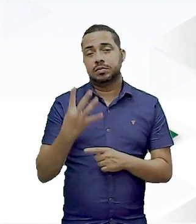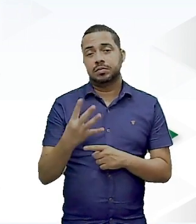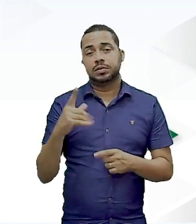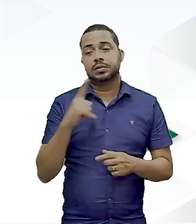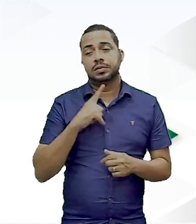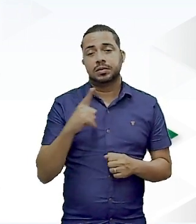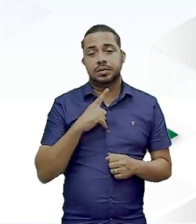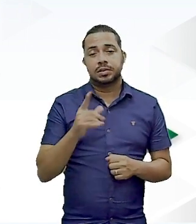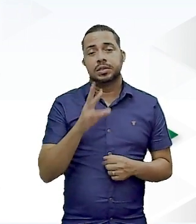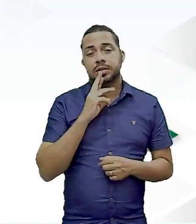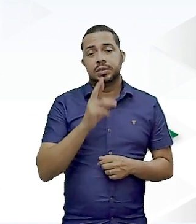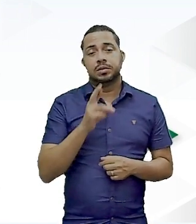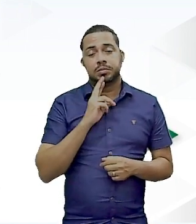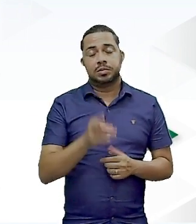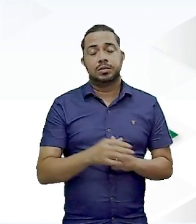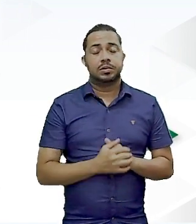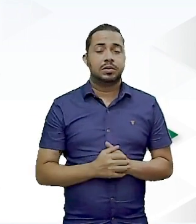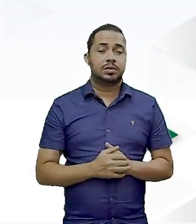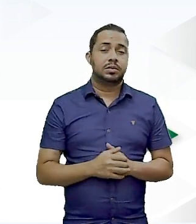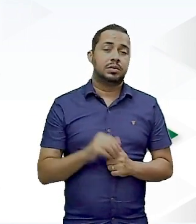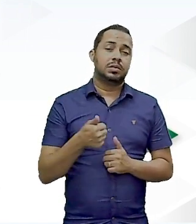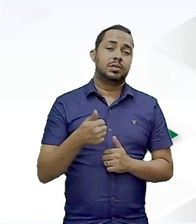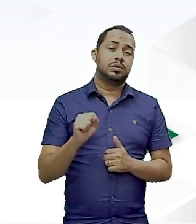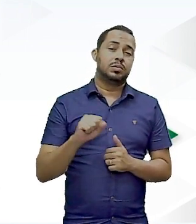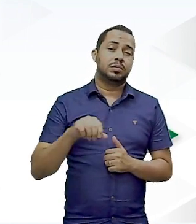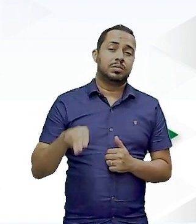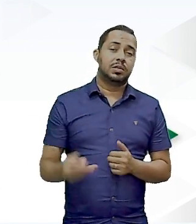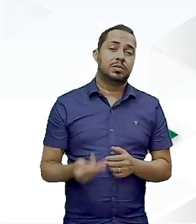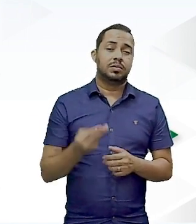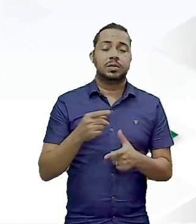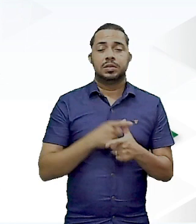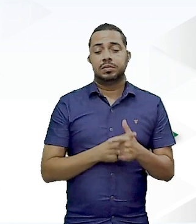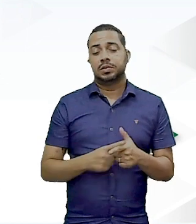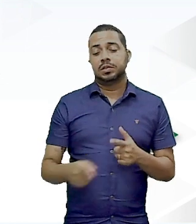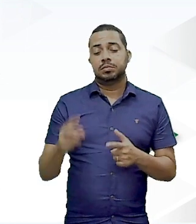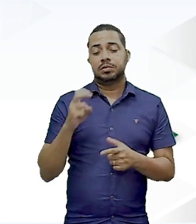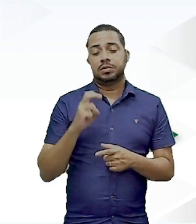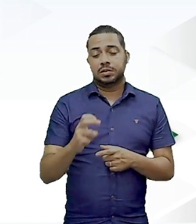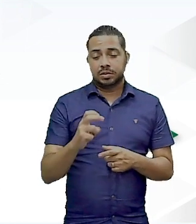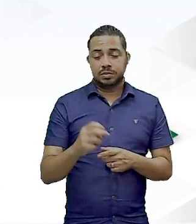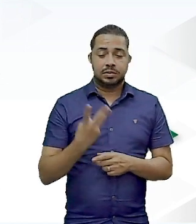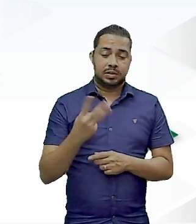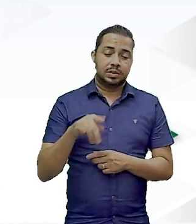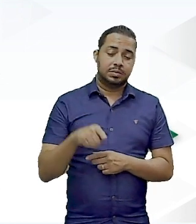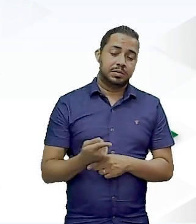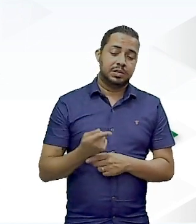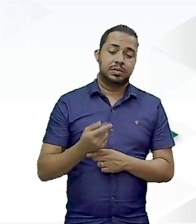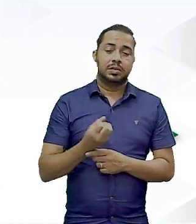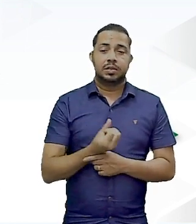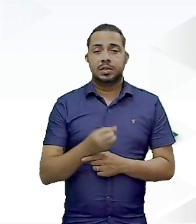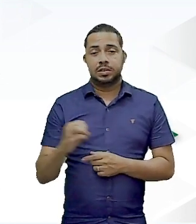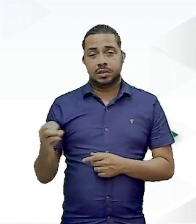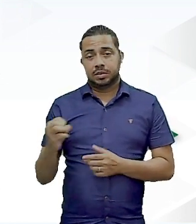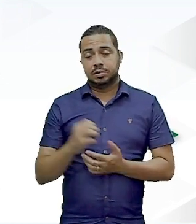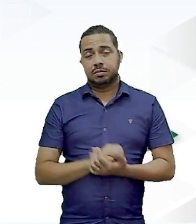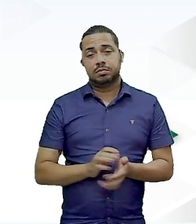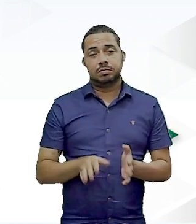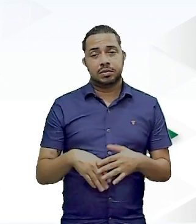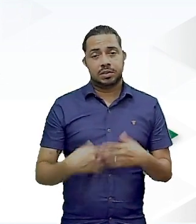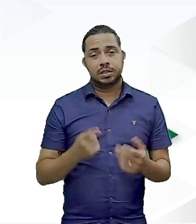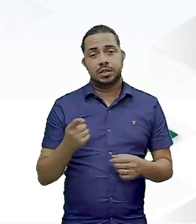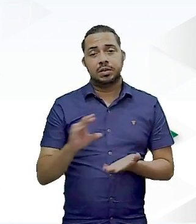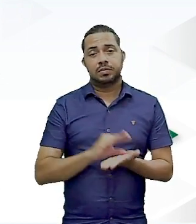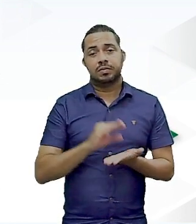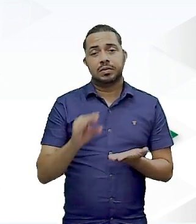a resposta de 18 milhões. Dividido por 5 vai dar 3.600. Pronto, essa é a